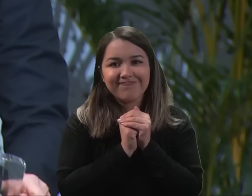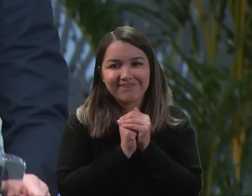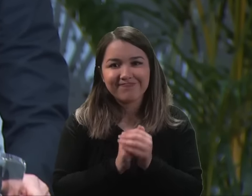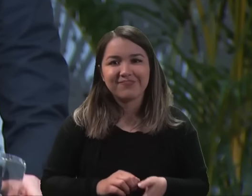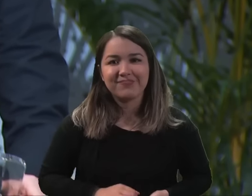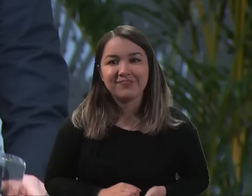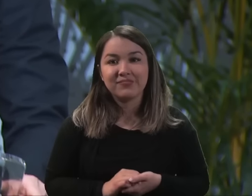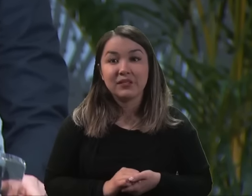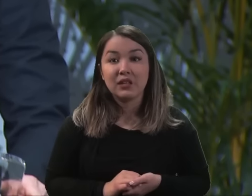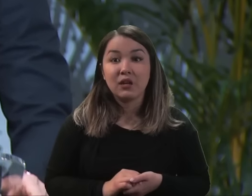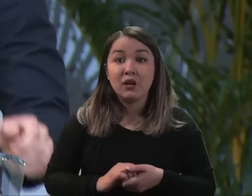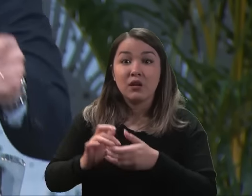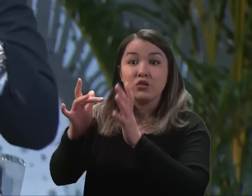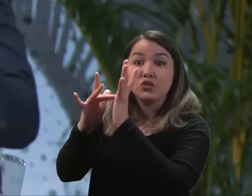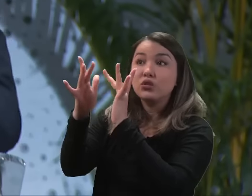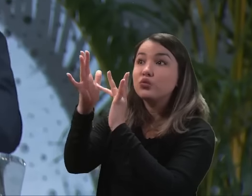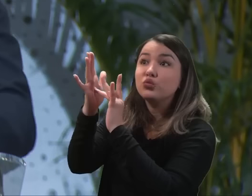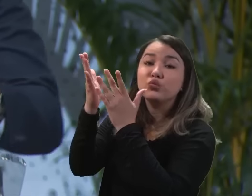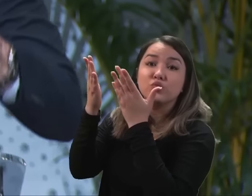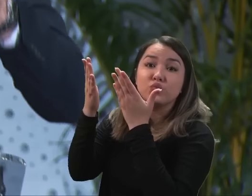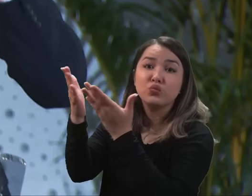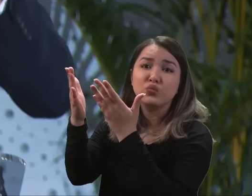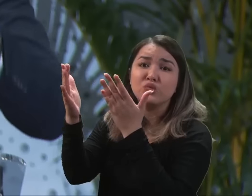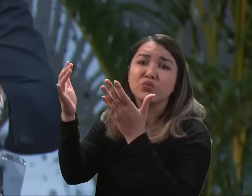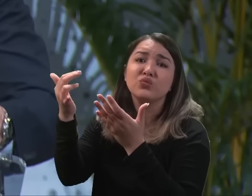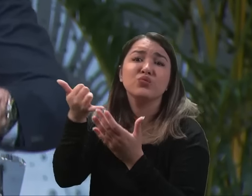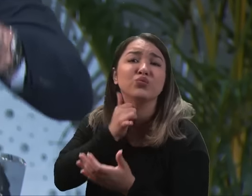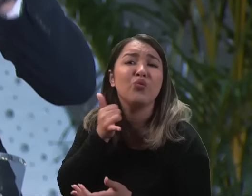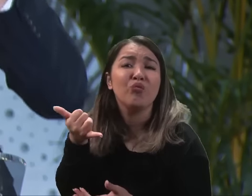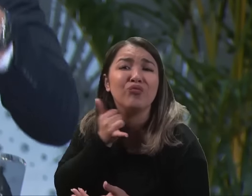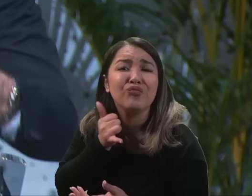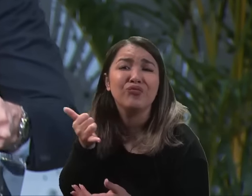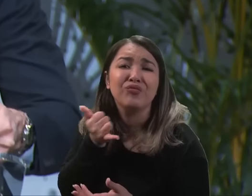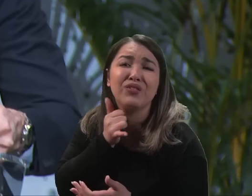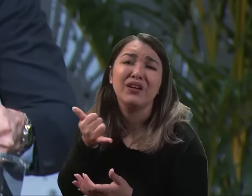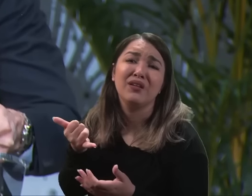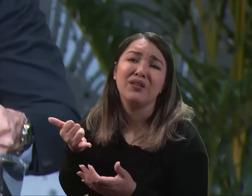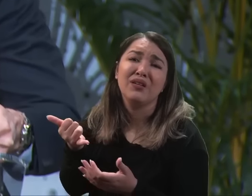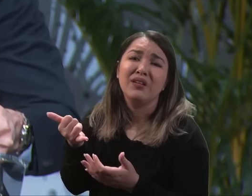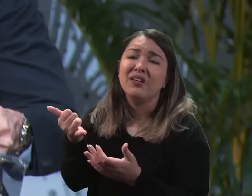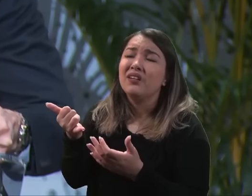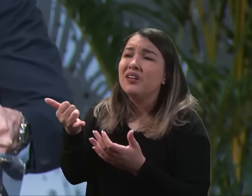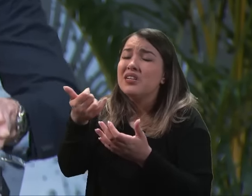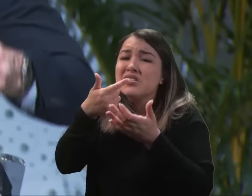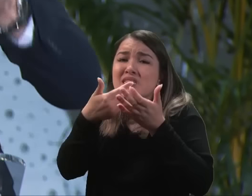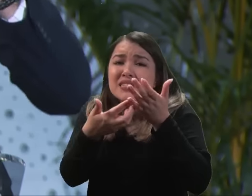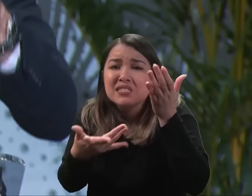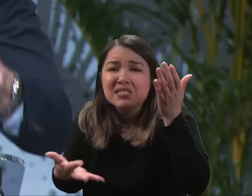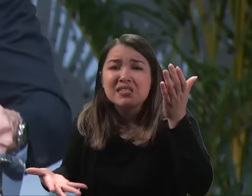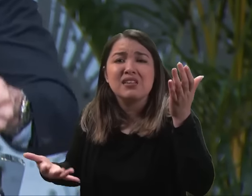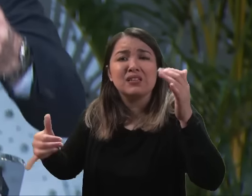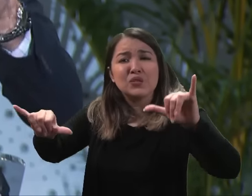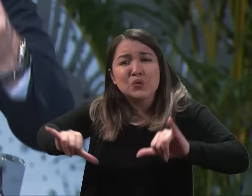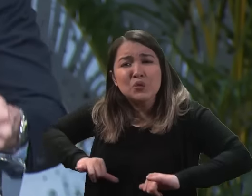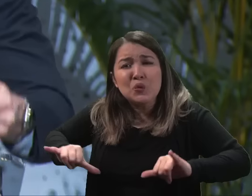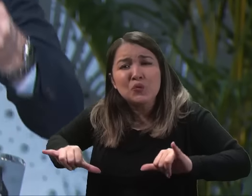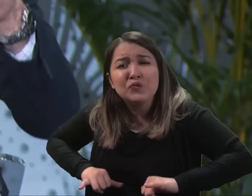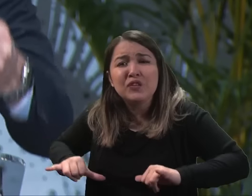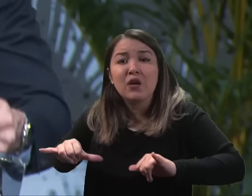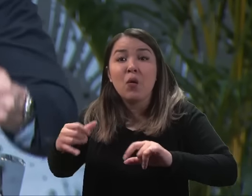Jesus sofreu até o fim para que você